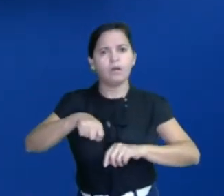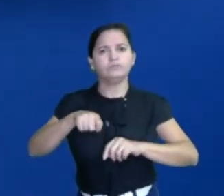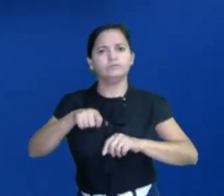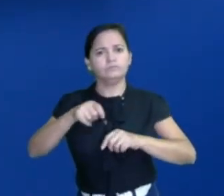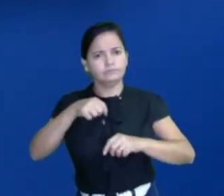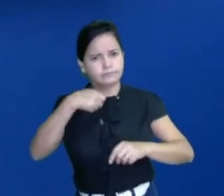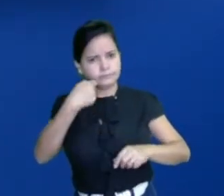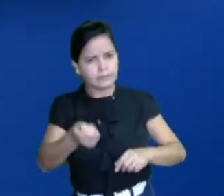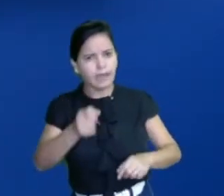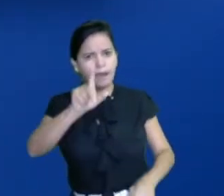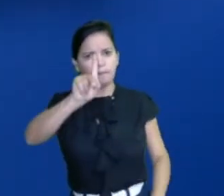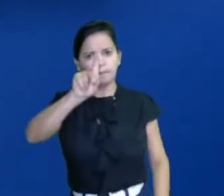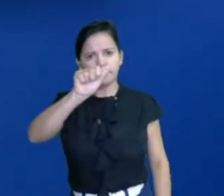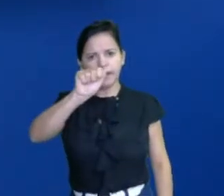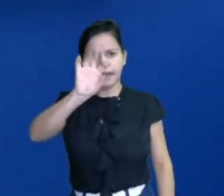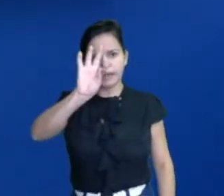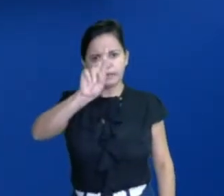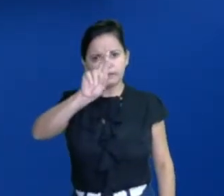certo?